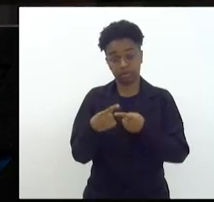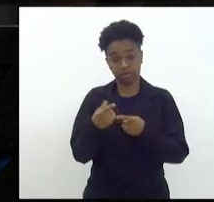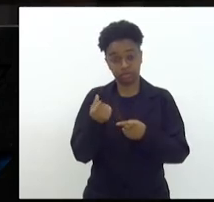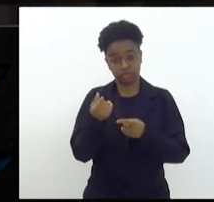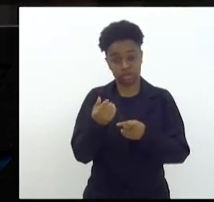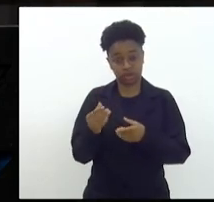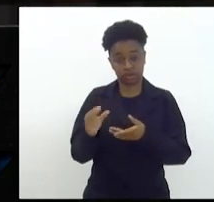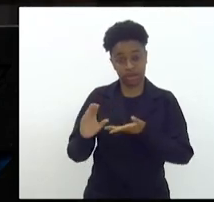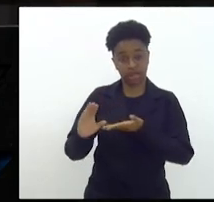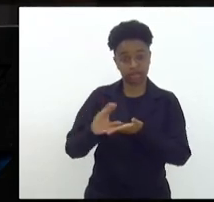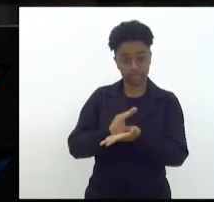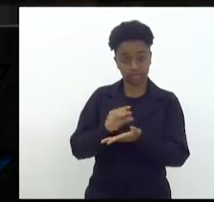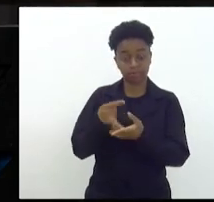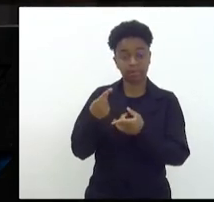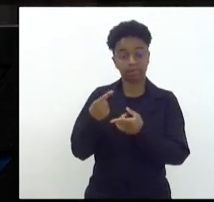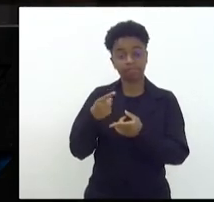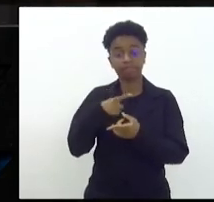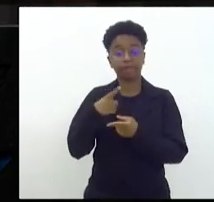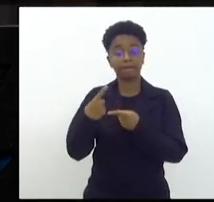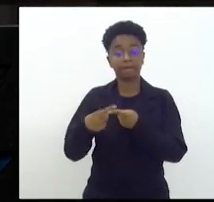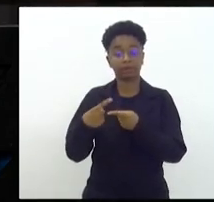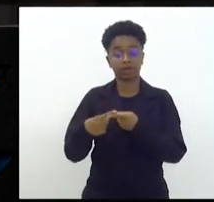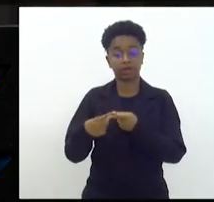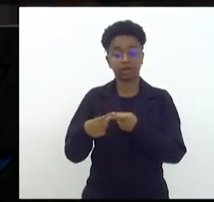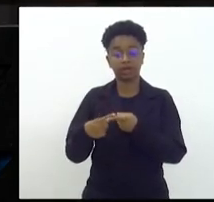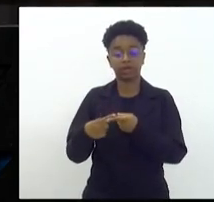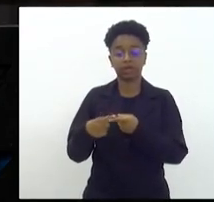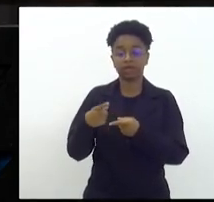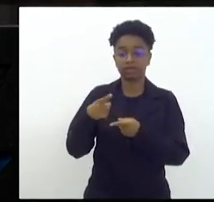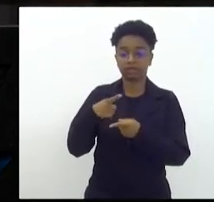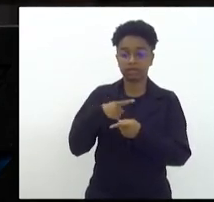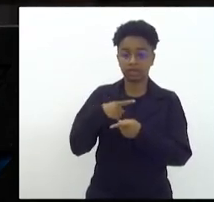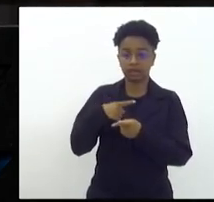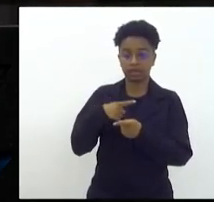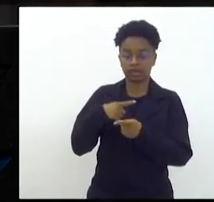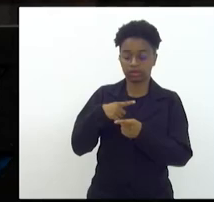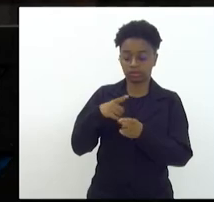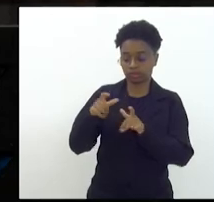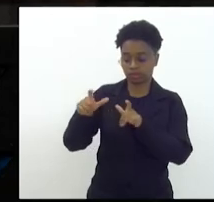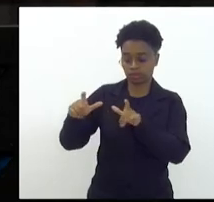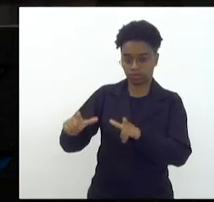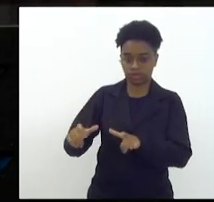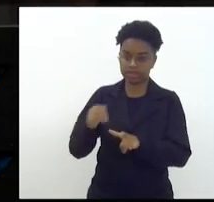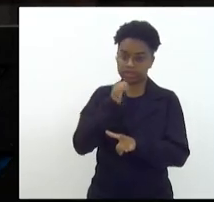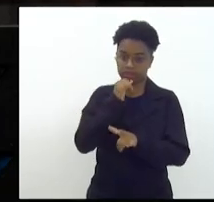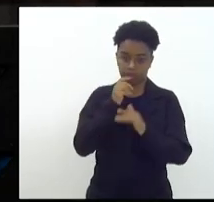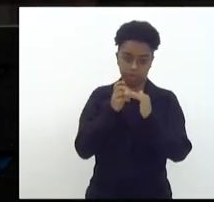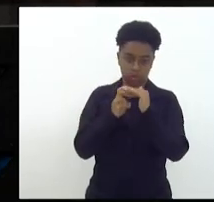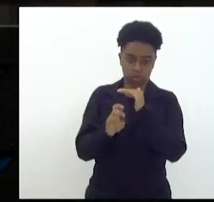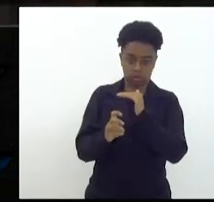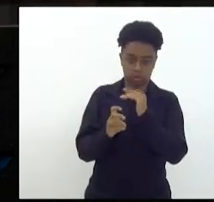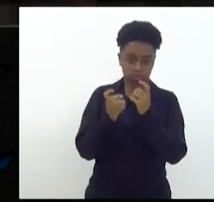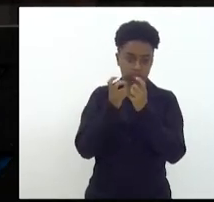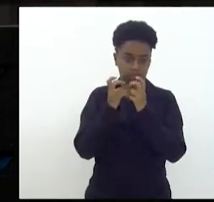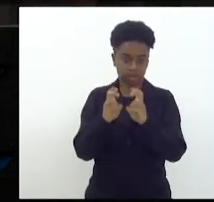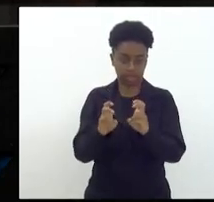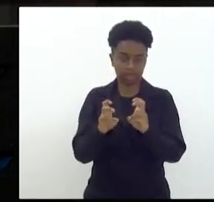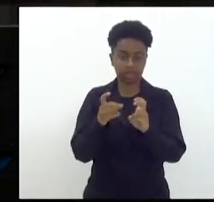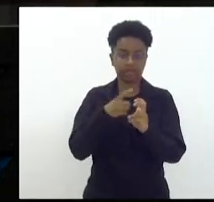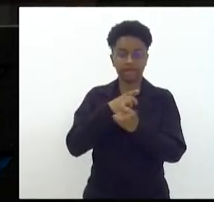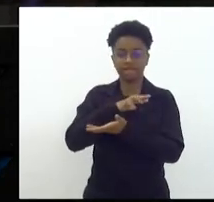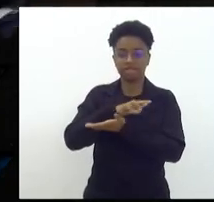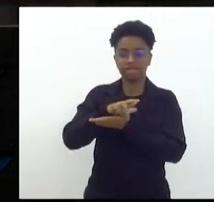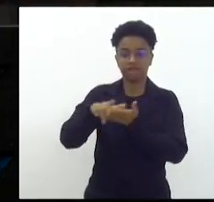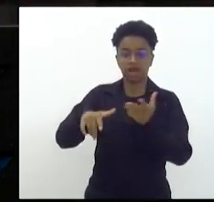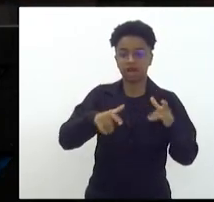que ela só tem porque fizeram parte daquela concessão no caso do metrô do trem centenas